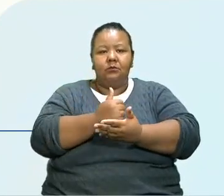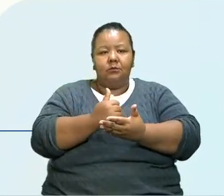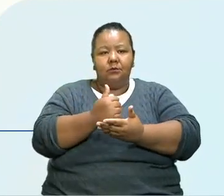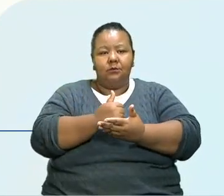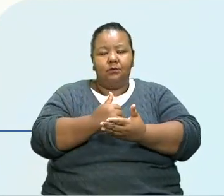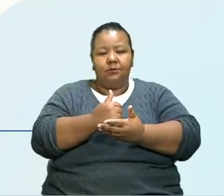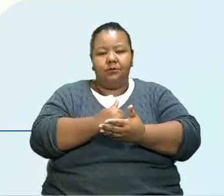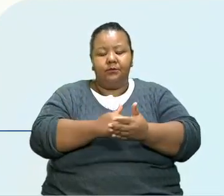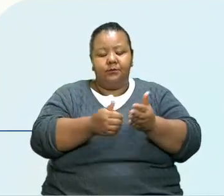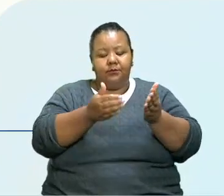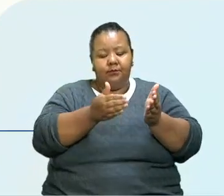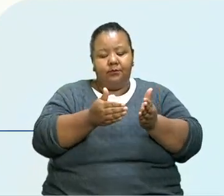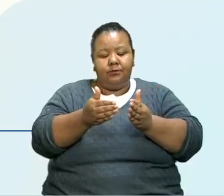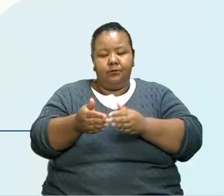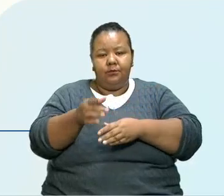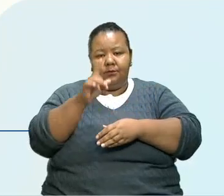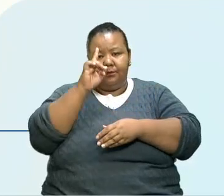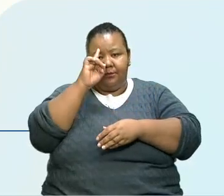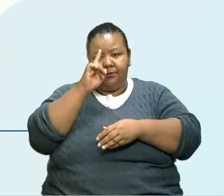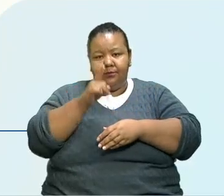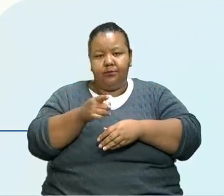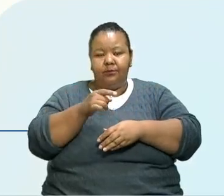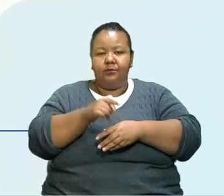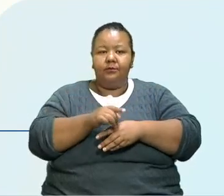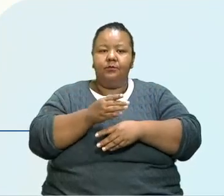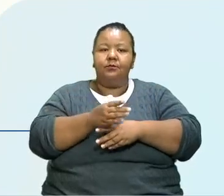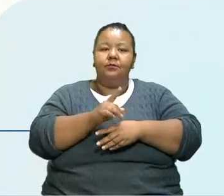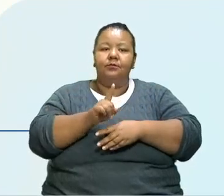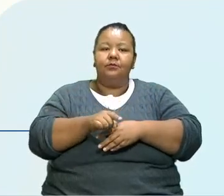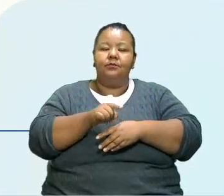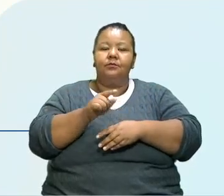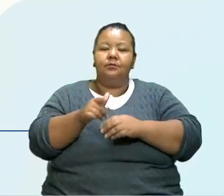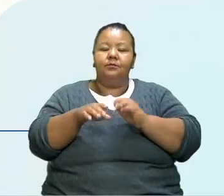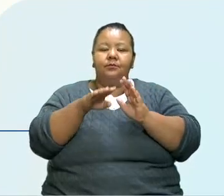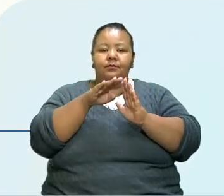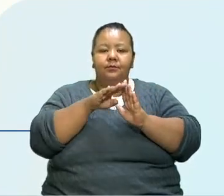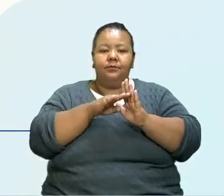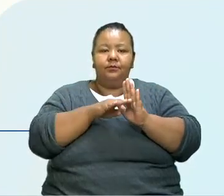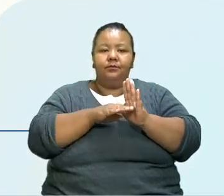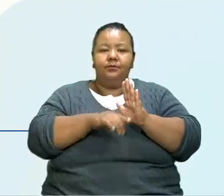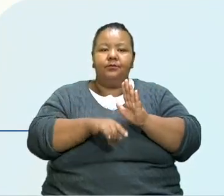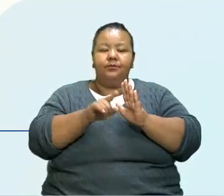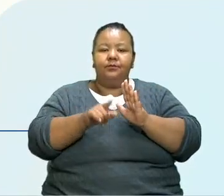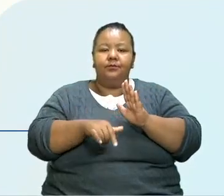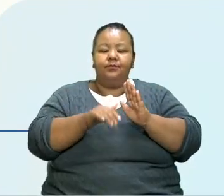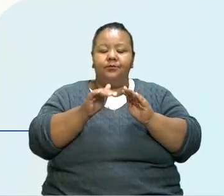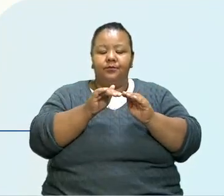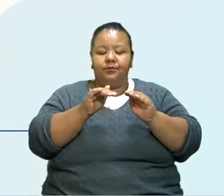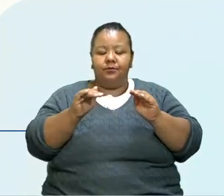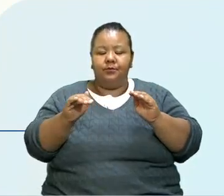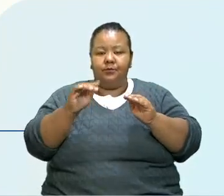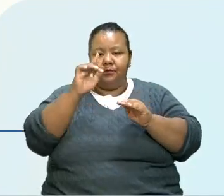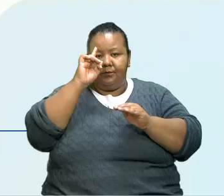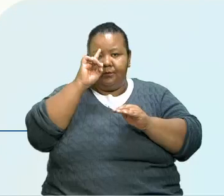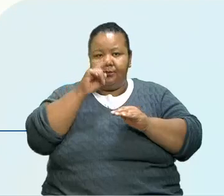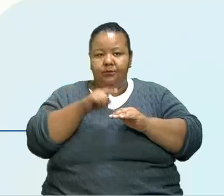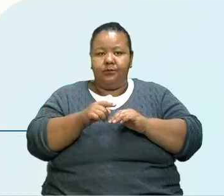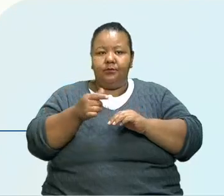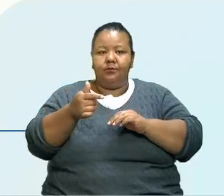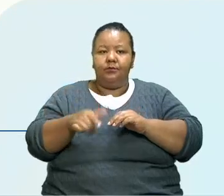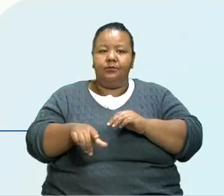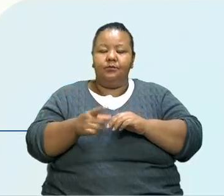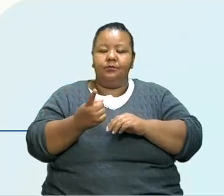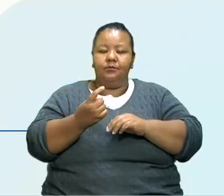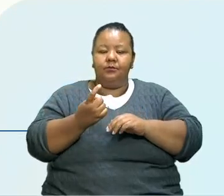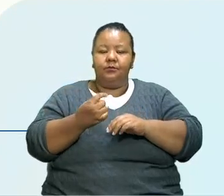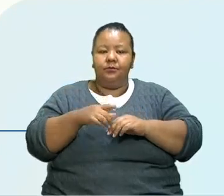cadeia de comando, quando eu estou falando de cadeia de comando, eu estou falando da hierarquia, uma linha única de autoridade. Já